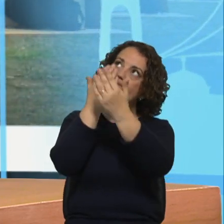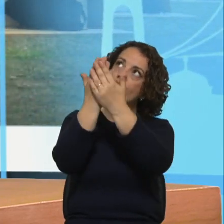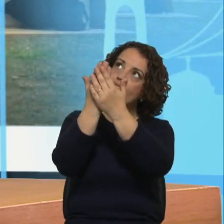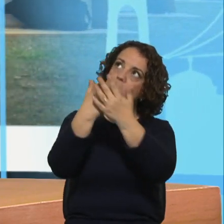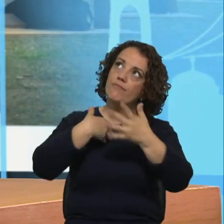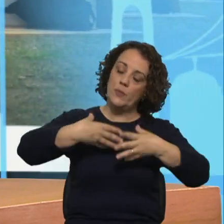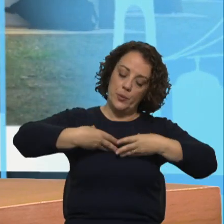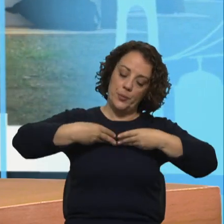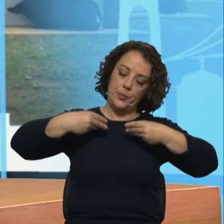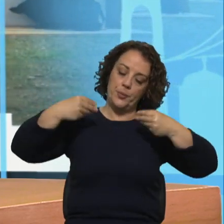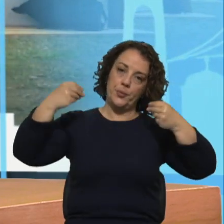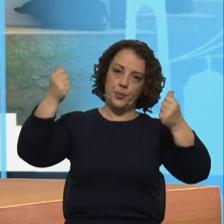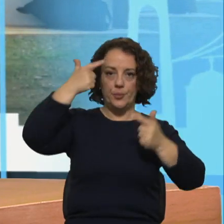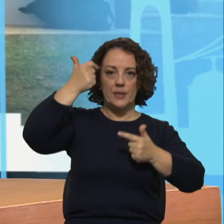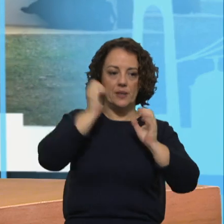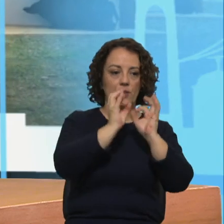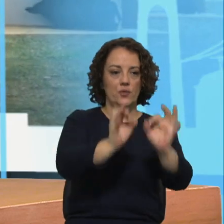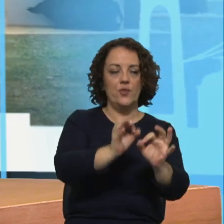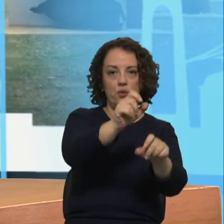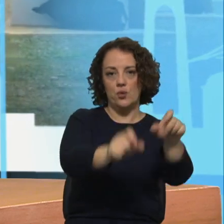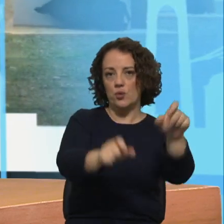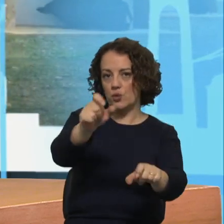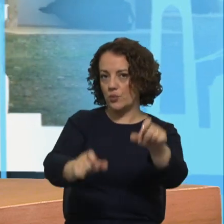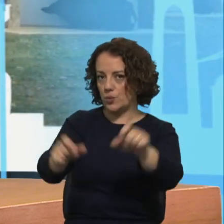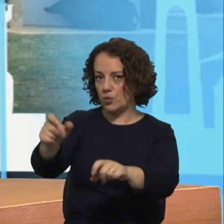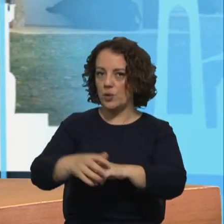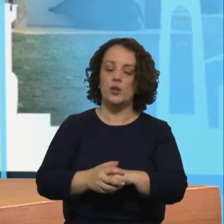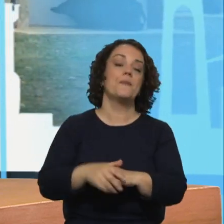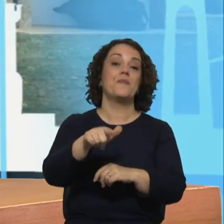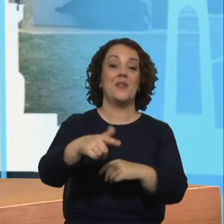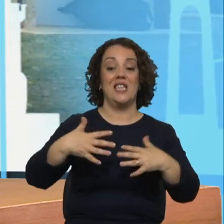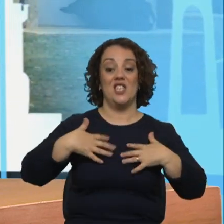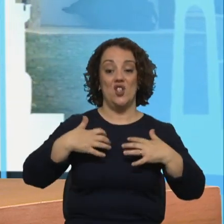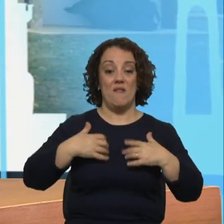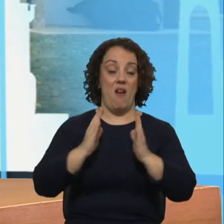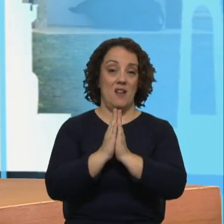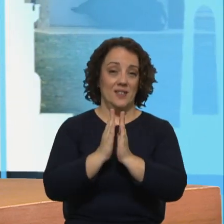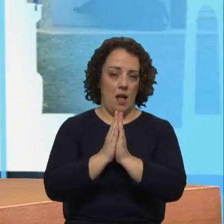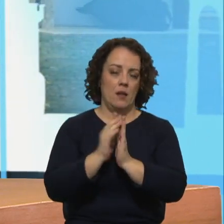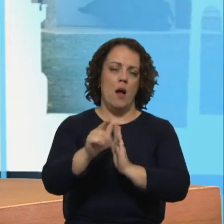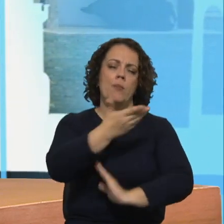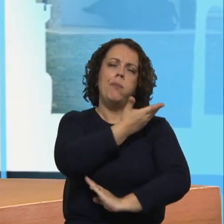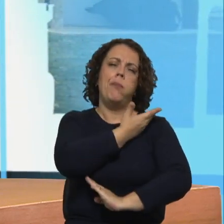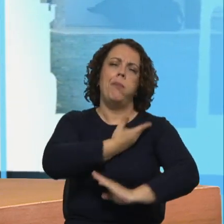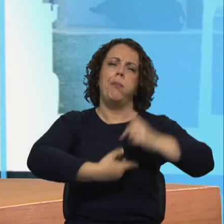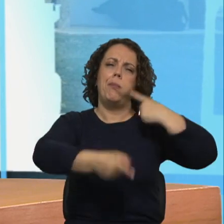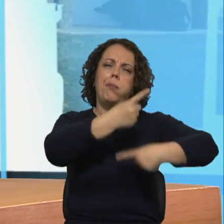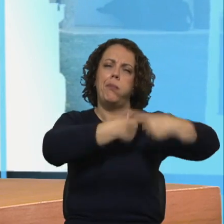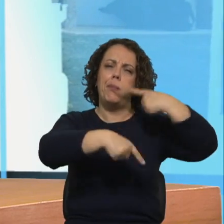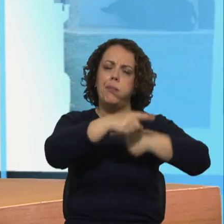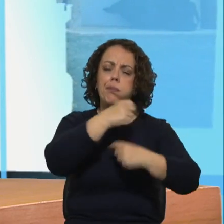homens. E por isso também, à Sexta-feira Santa, por antiquíssima tradição, não se celebra a